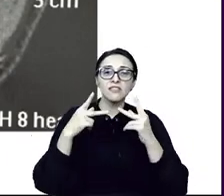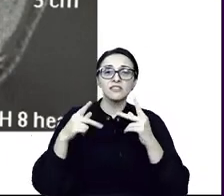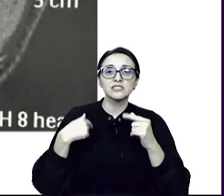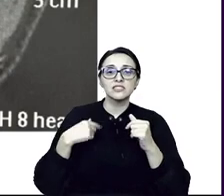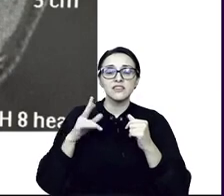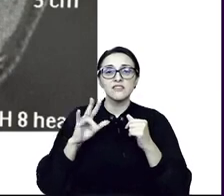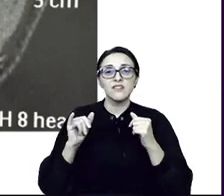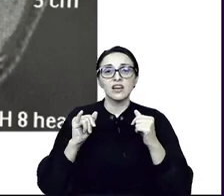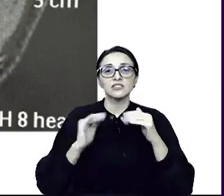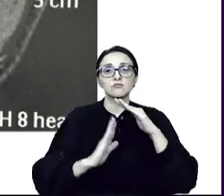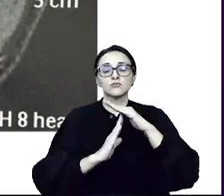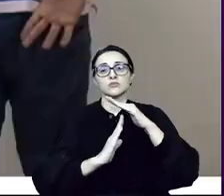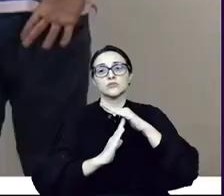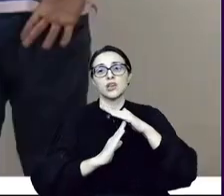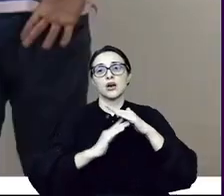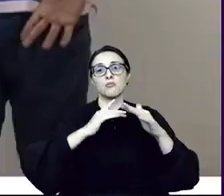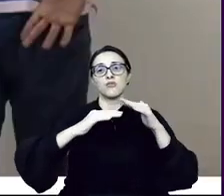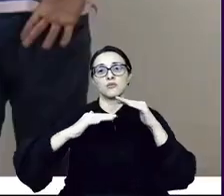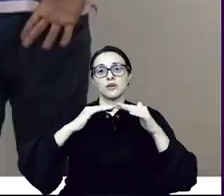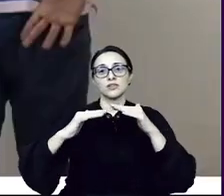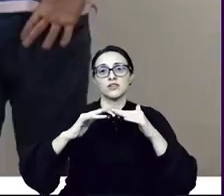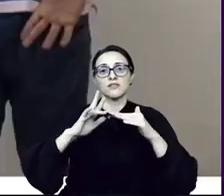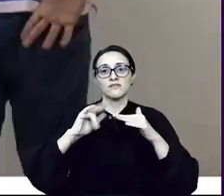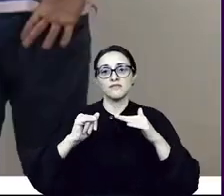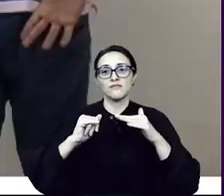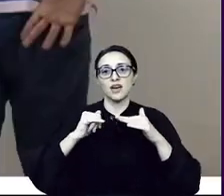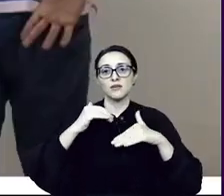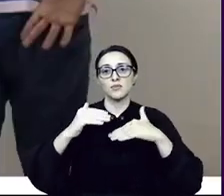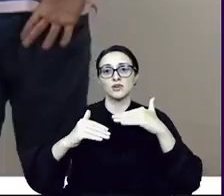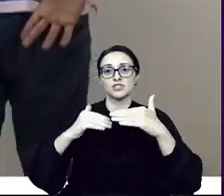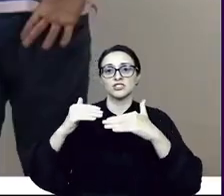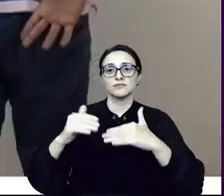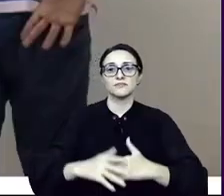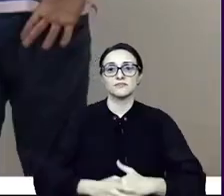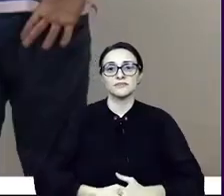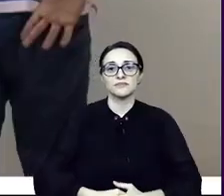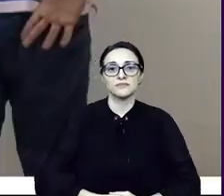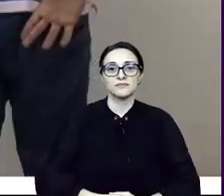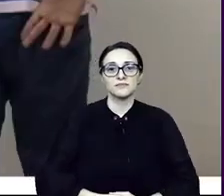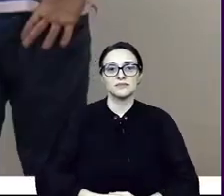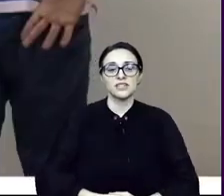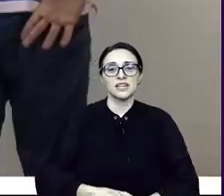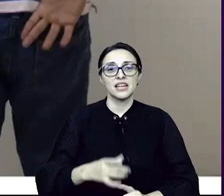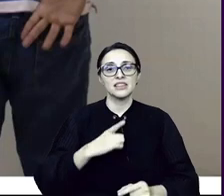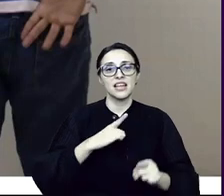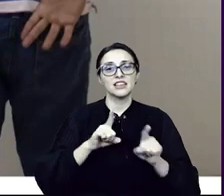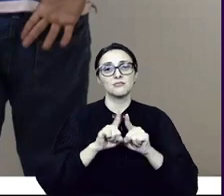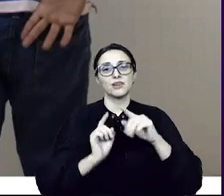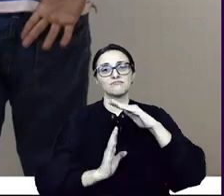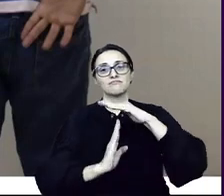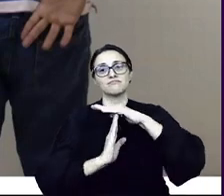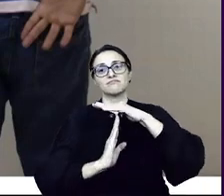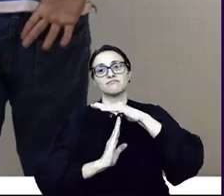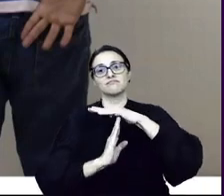tiver restrição de movimento de amplitude, isso vai progredir. E tem a restrição.